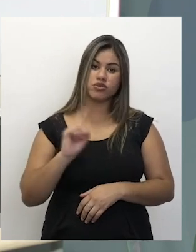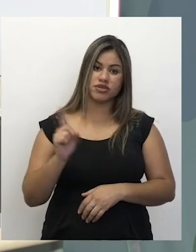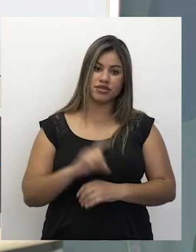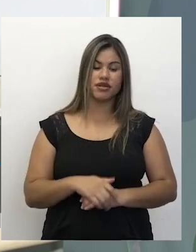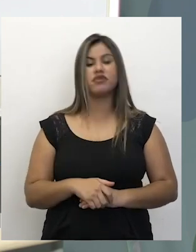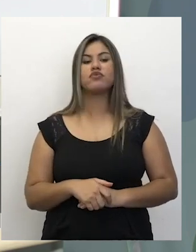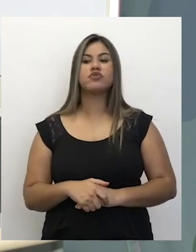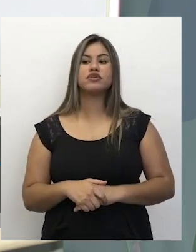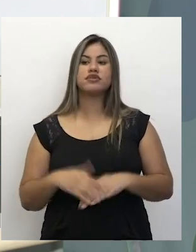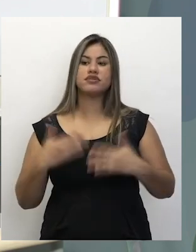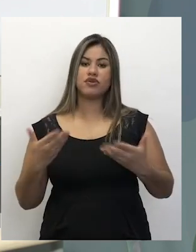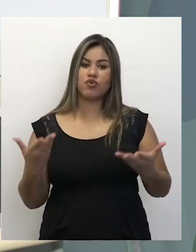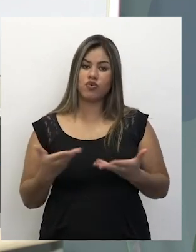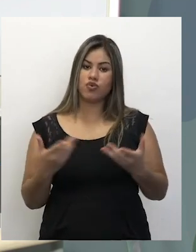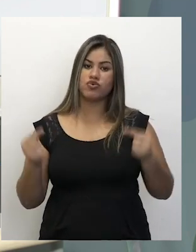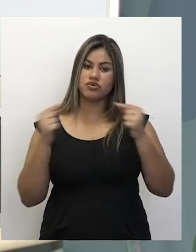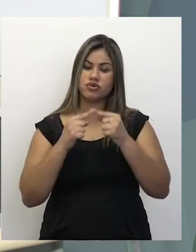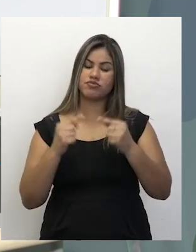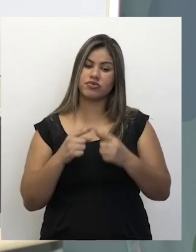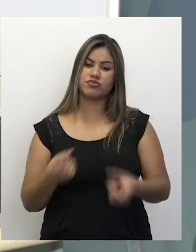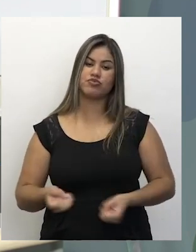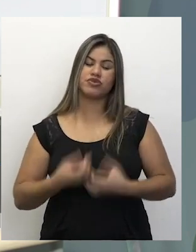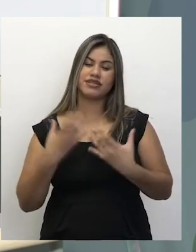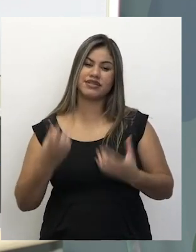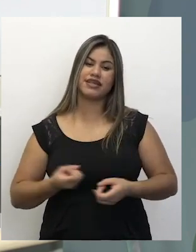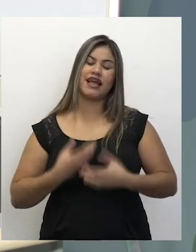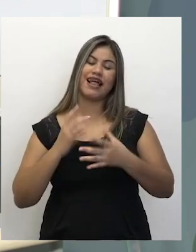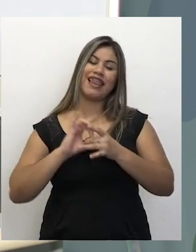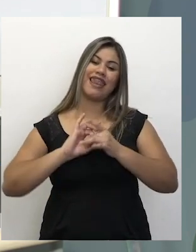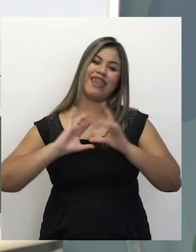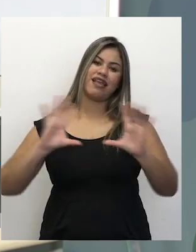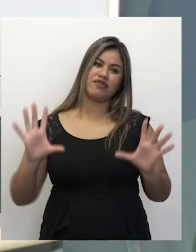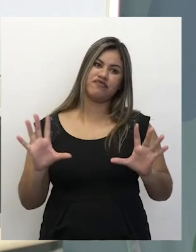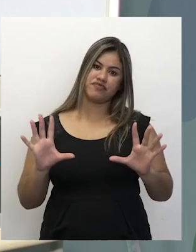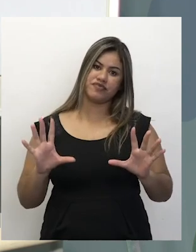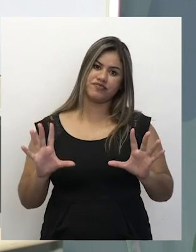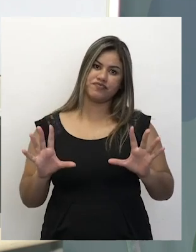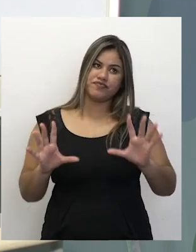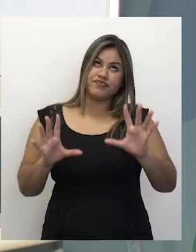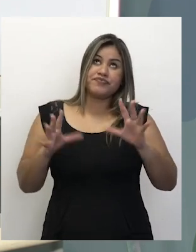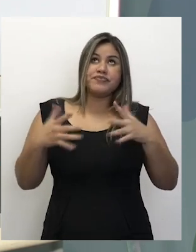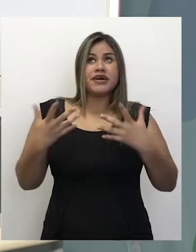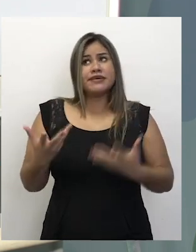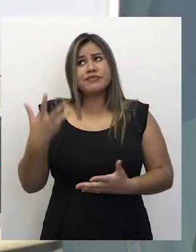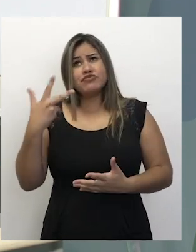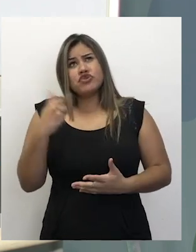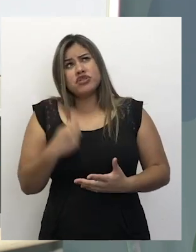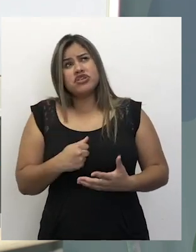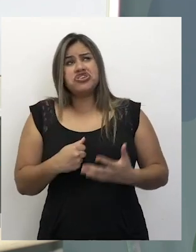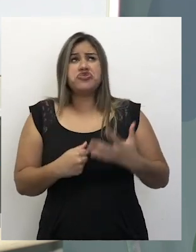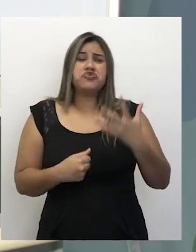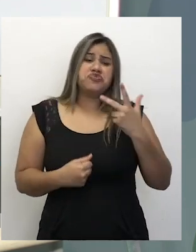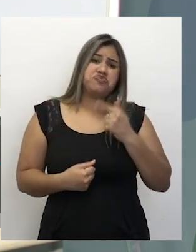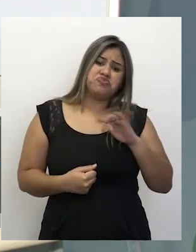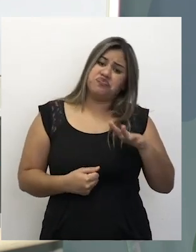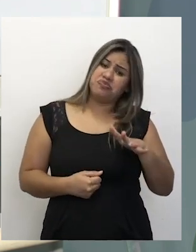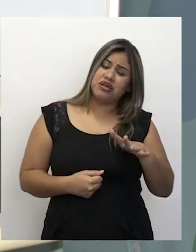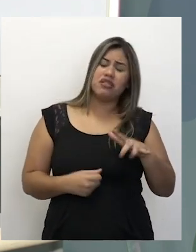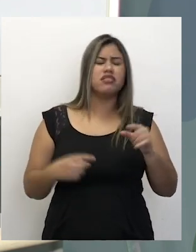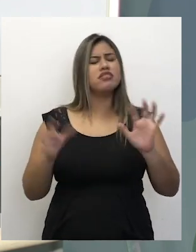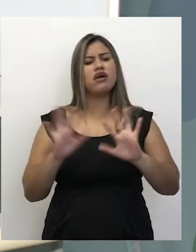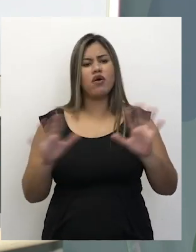a gente pode dizer que a poesia muito mais livre não vou dizer que era que está mais belo - Bella está respondendo